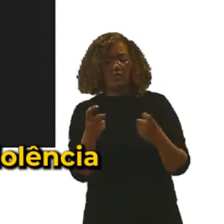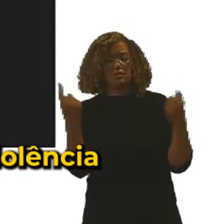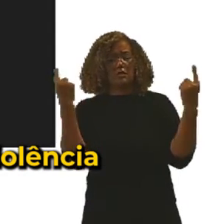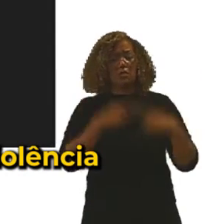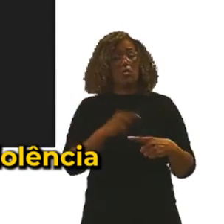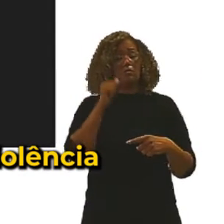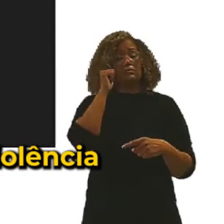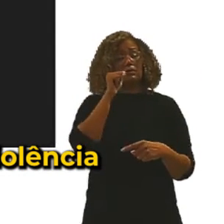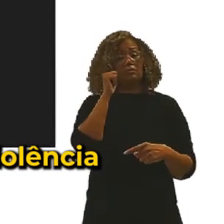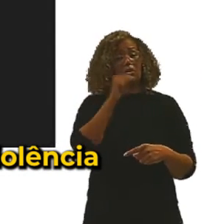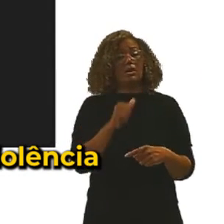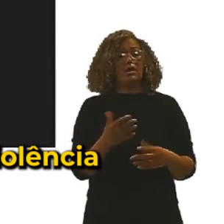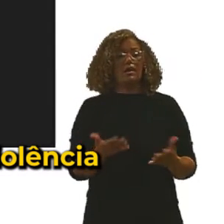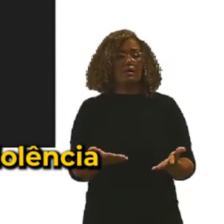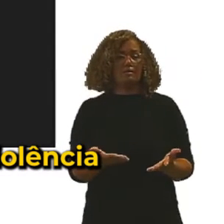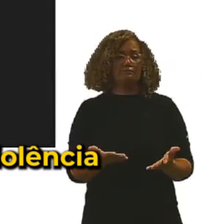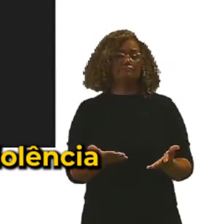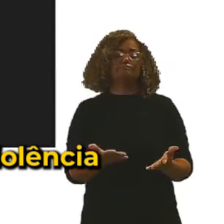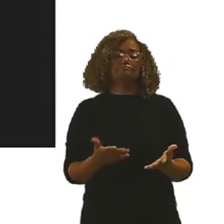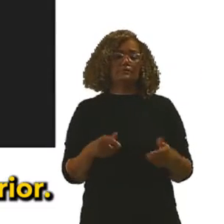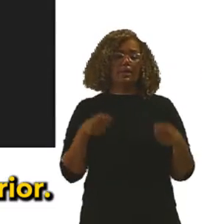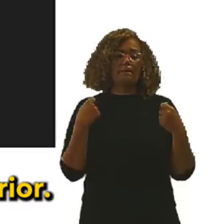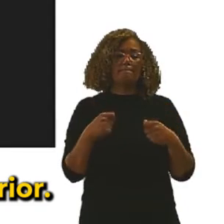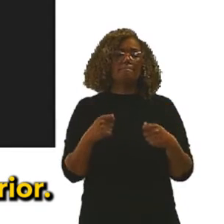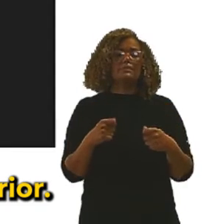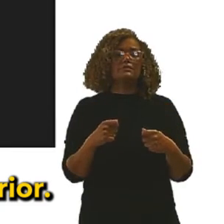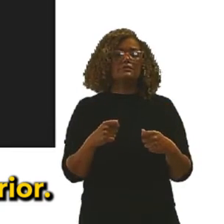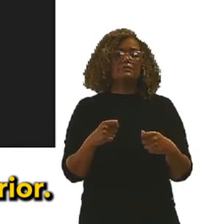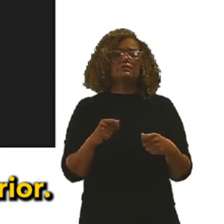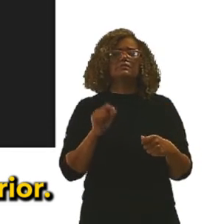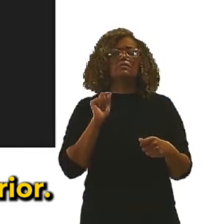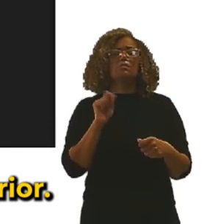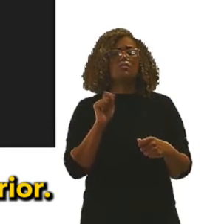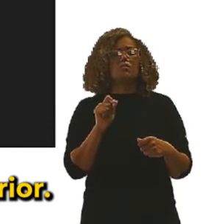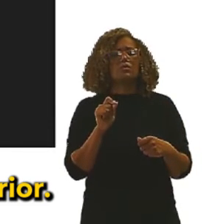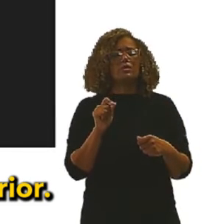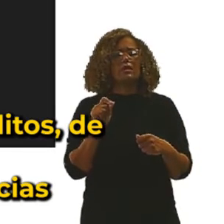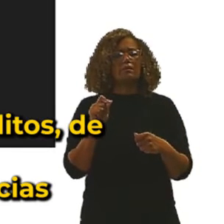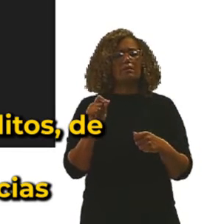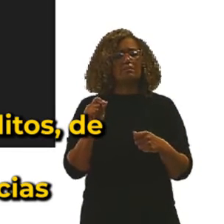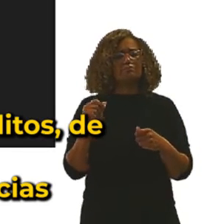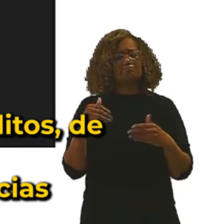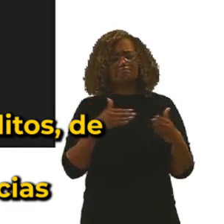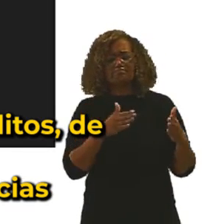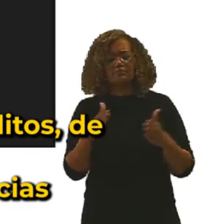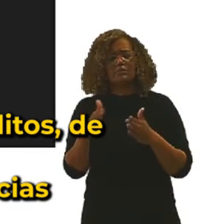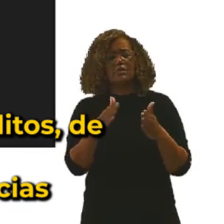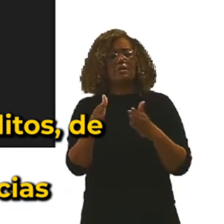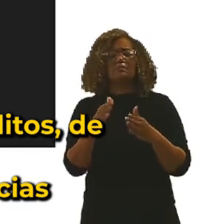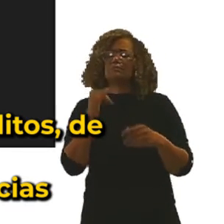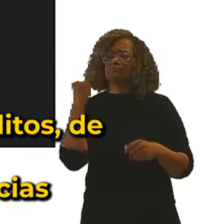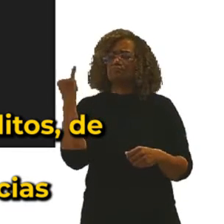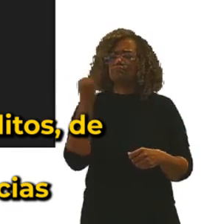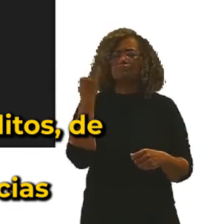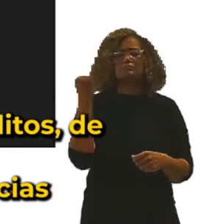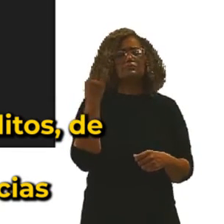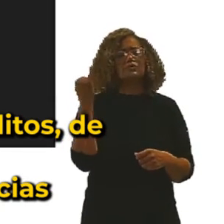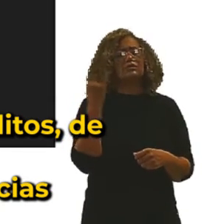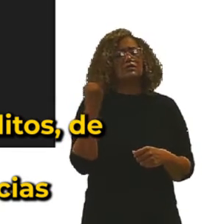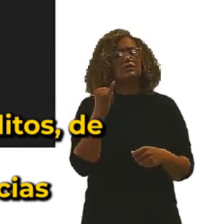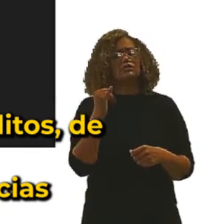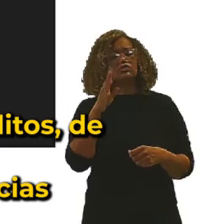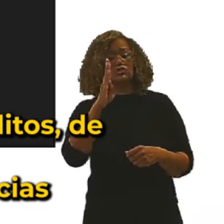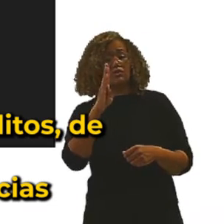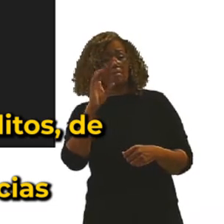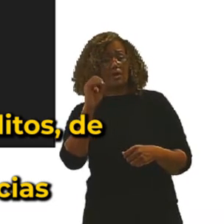d'água, um ápice de uma violência que chegou até nós, mas nós temos toda uma trajetória anterior, informações importantíssimas de outros BOs,